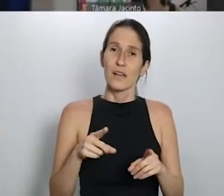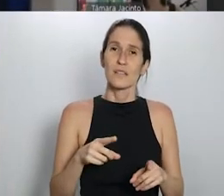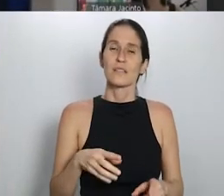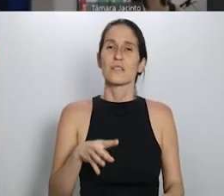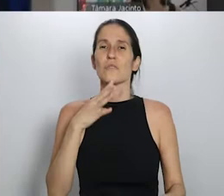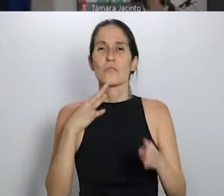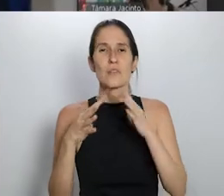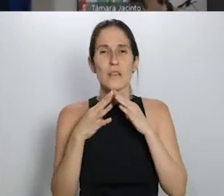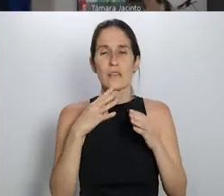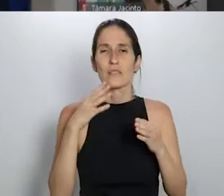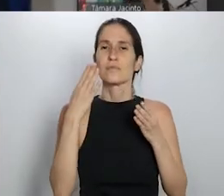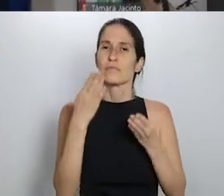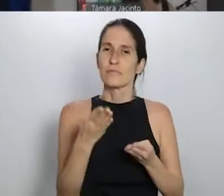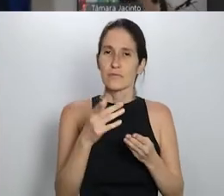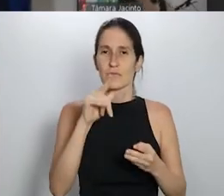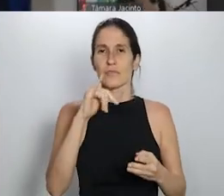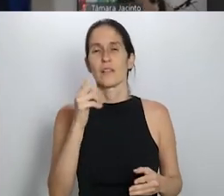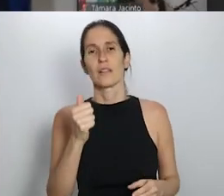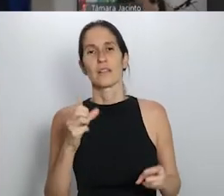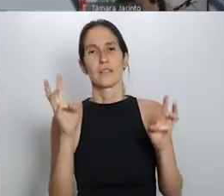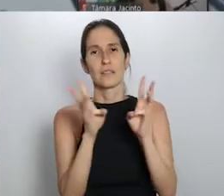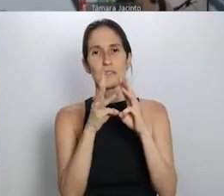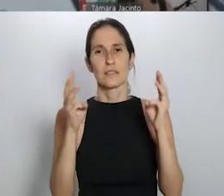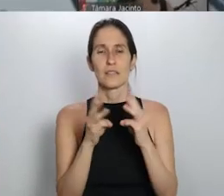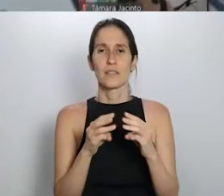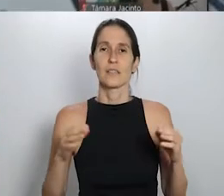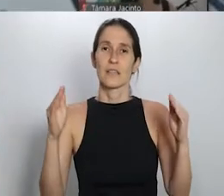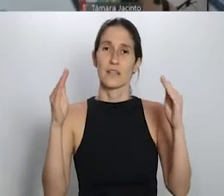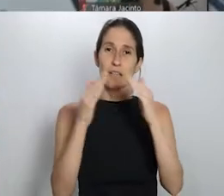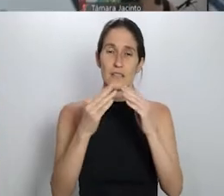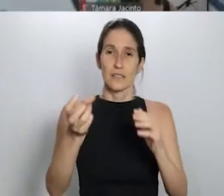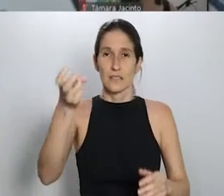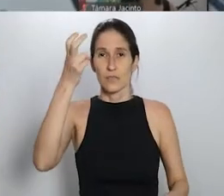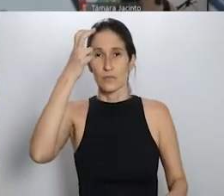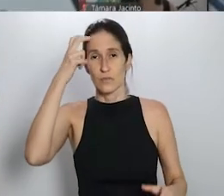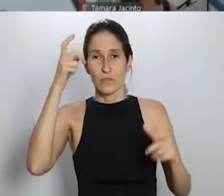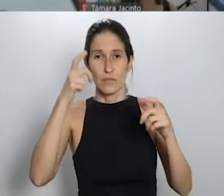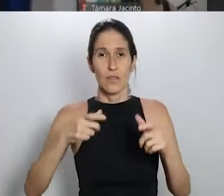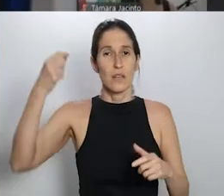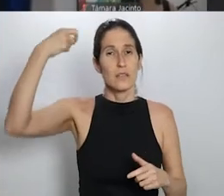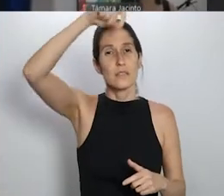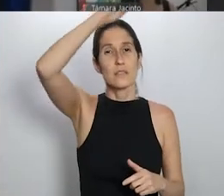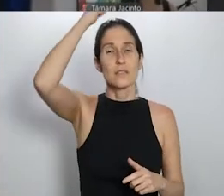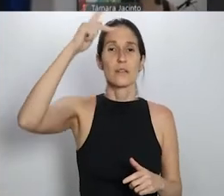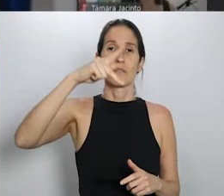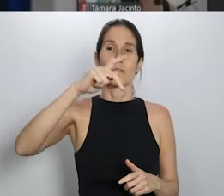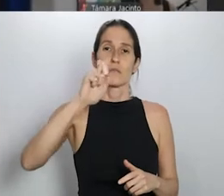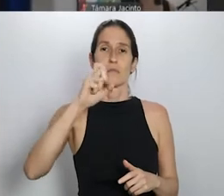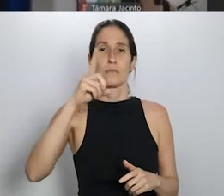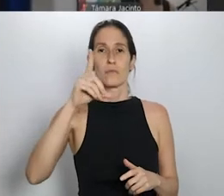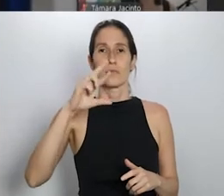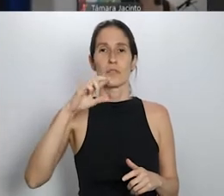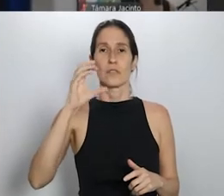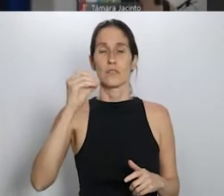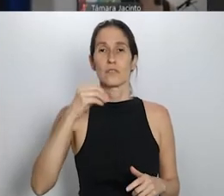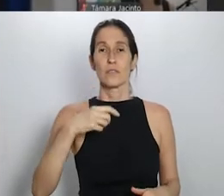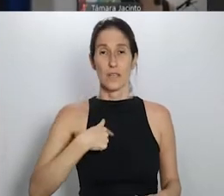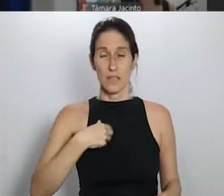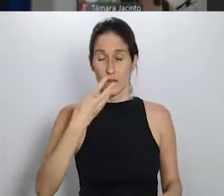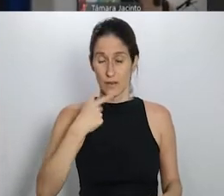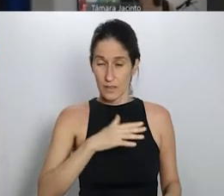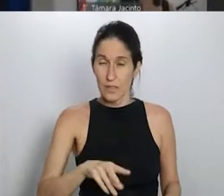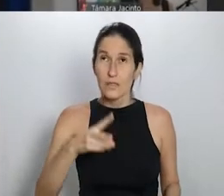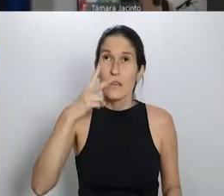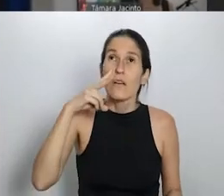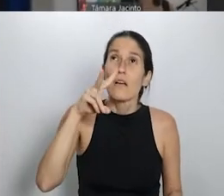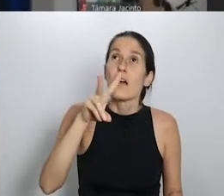sua voz, né? O chamado foi a sua voz na Casa da Cultura, no Parque de São Pedro. E eu ainda muito pequeno via você cantar e